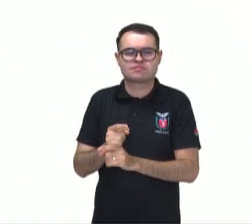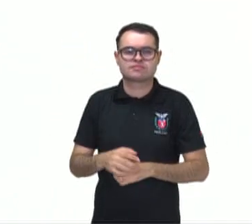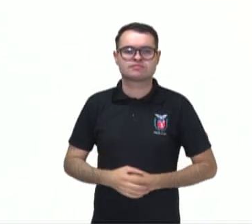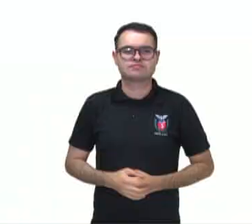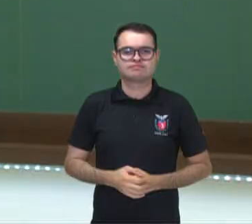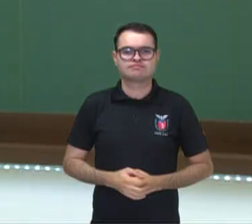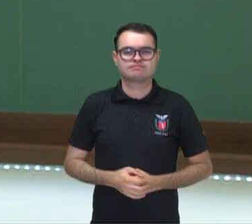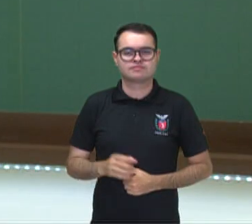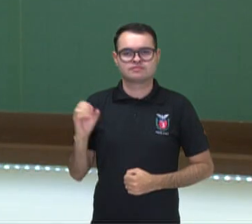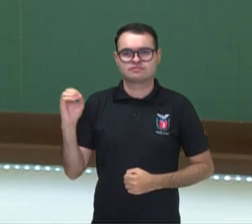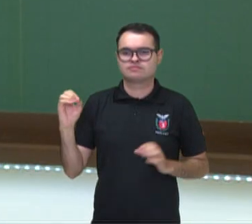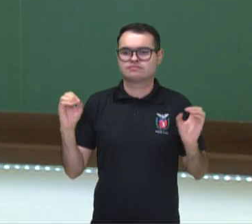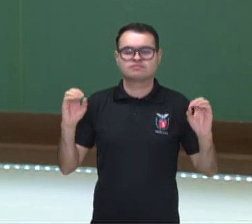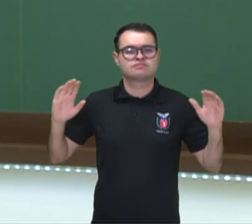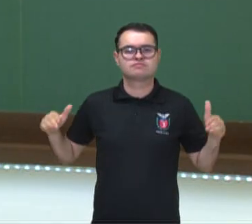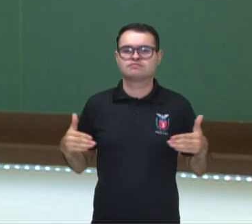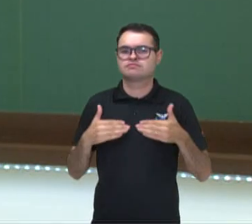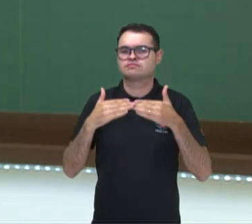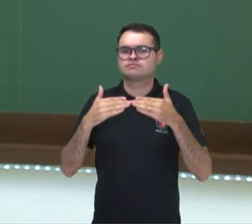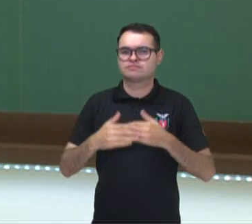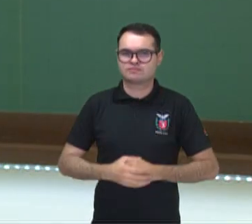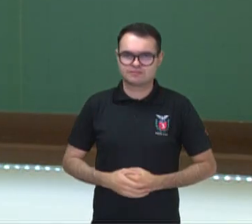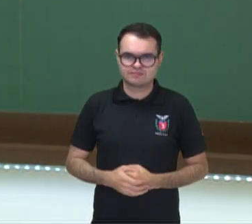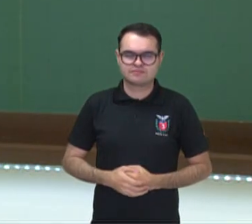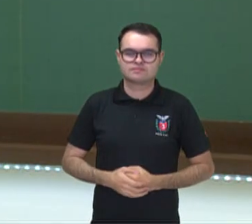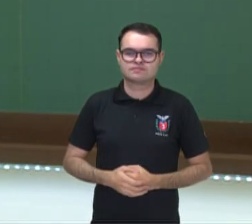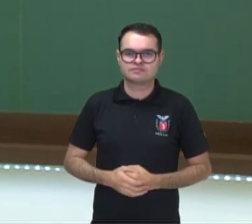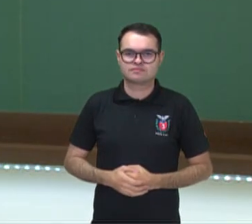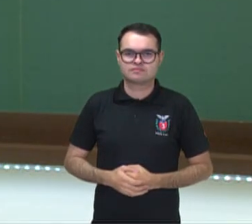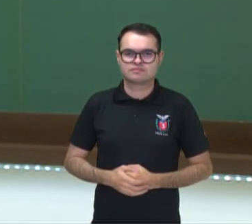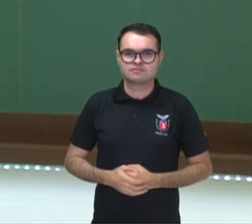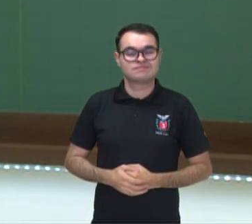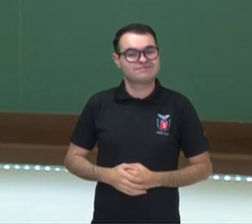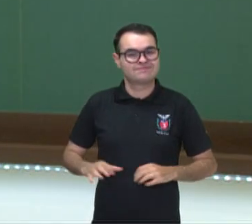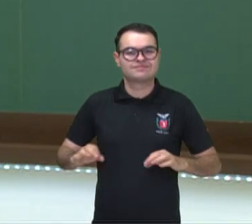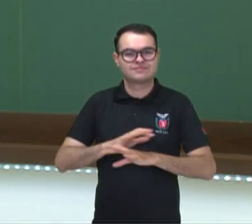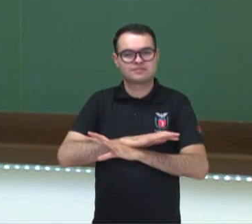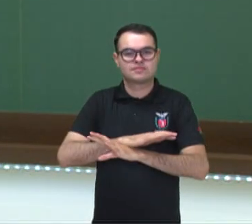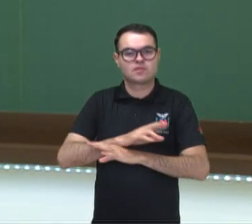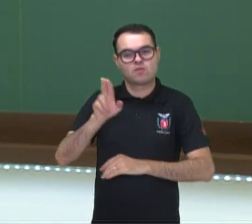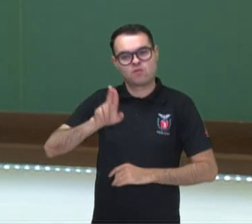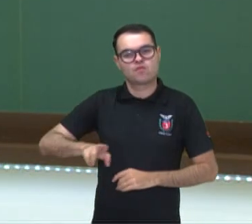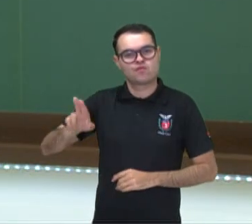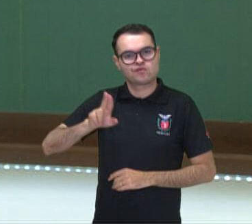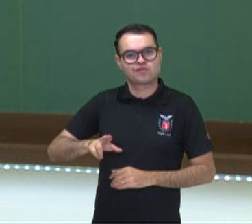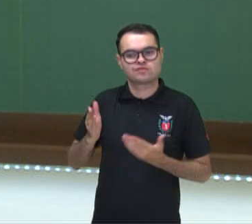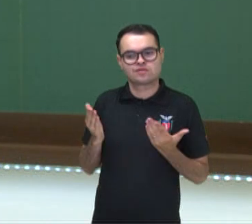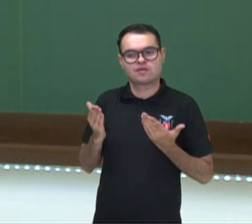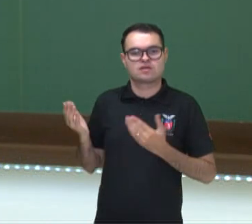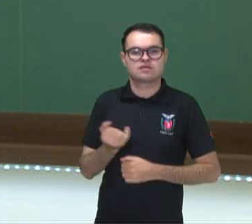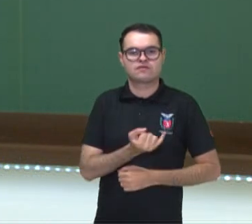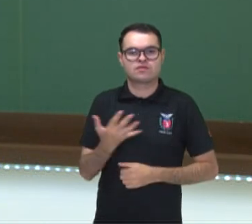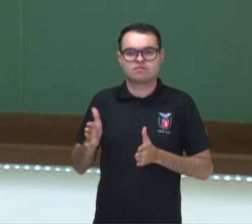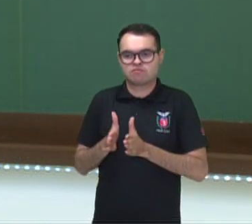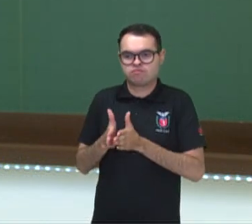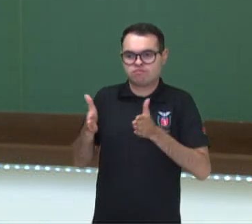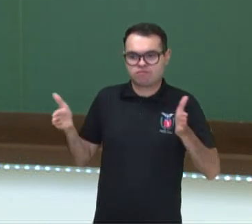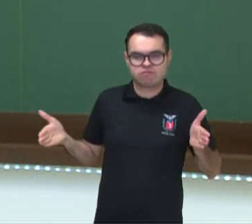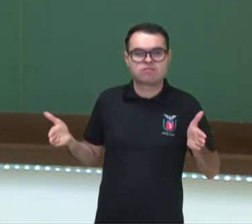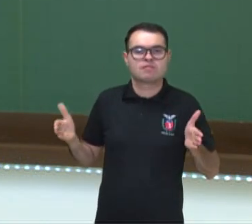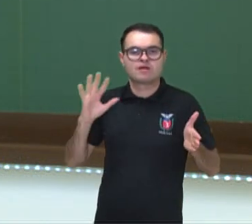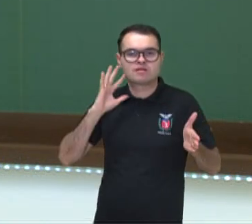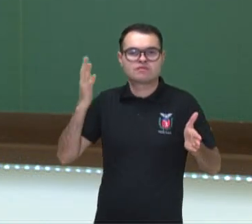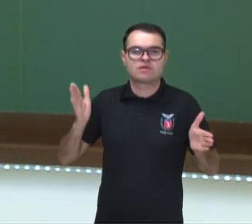4, 25 menos 25, zero e fechou, ok? Nós utilizamos essa fatoração para